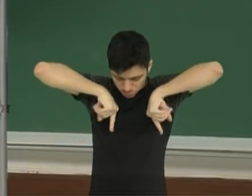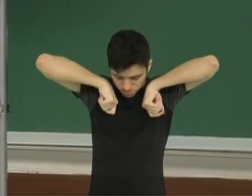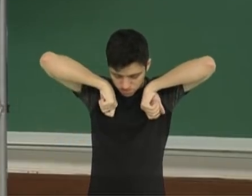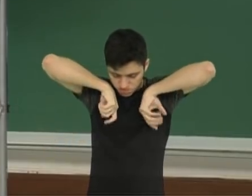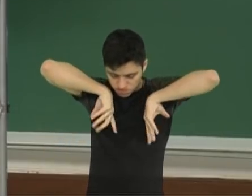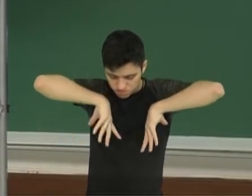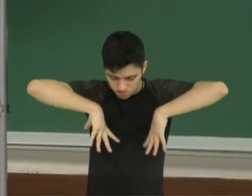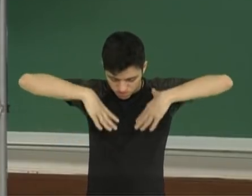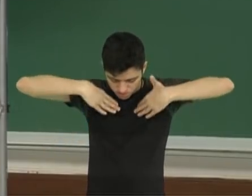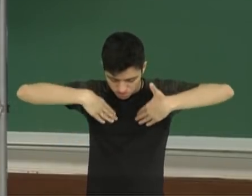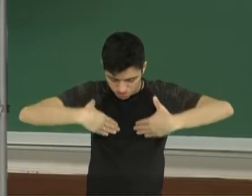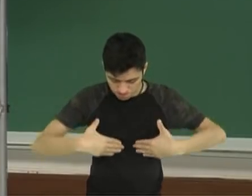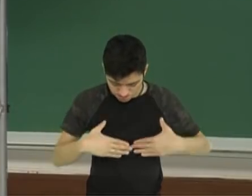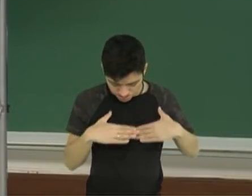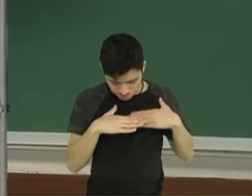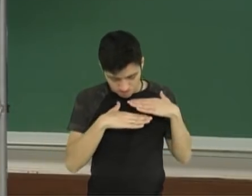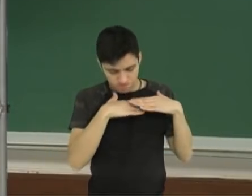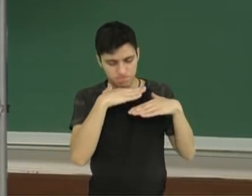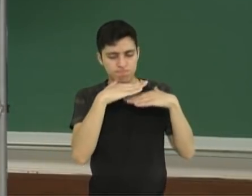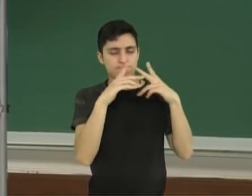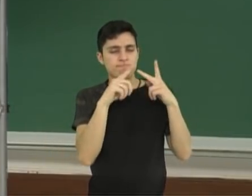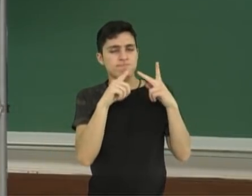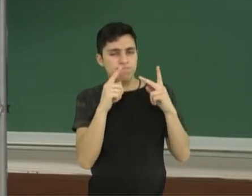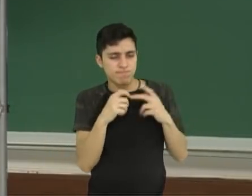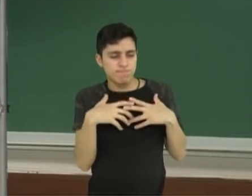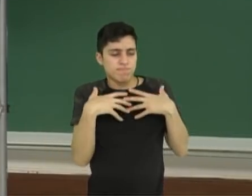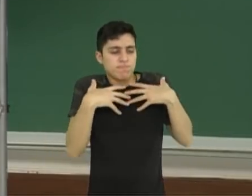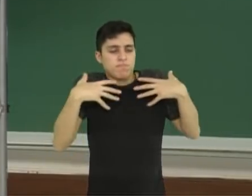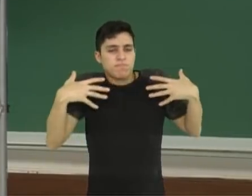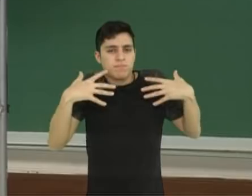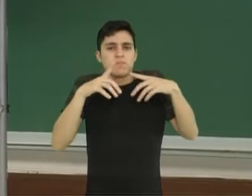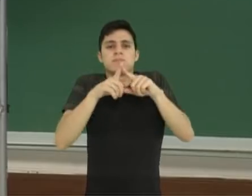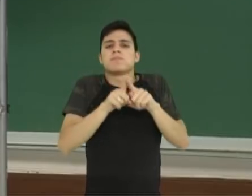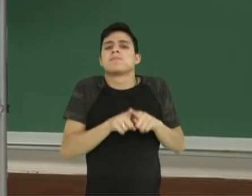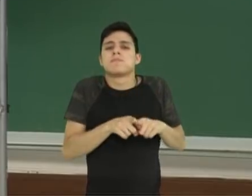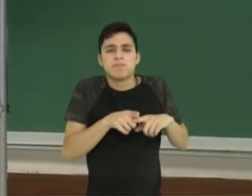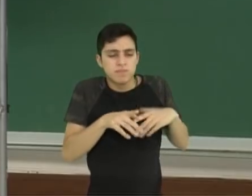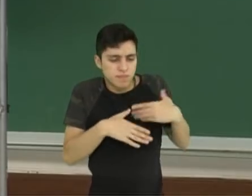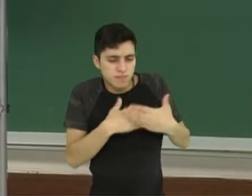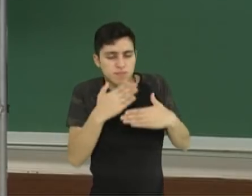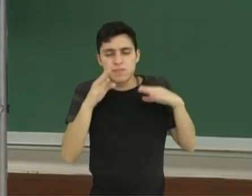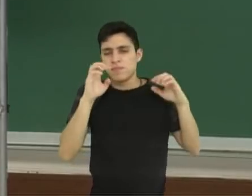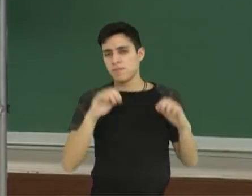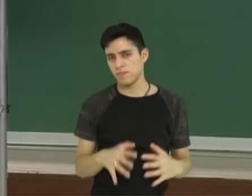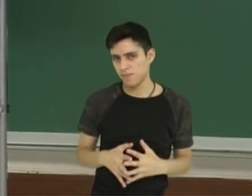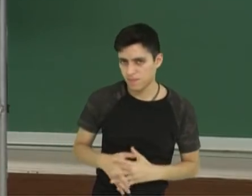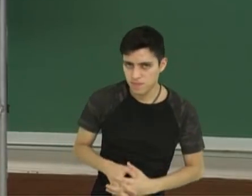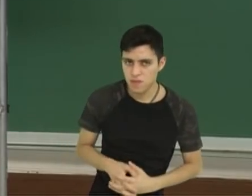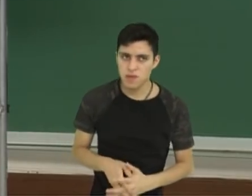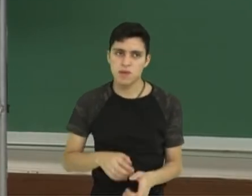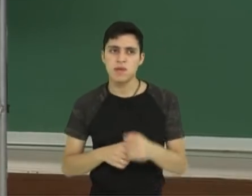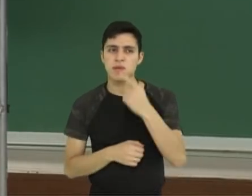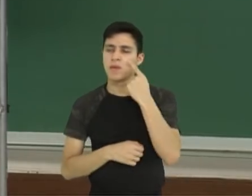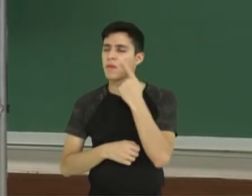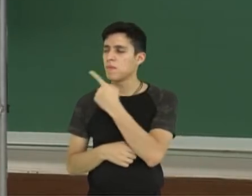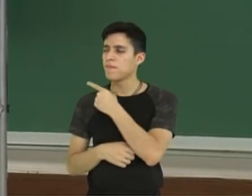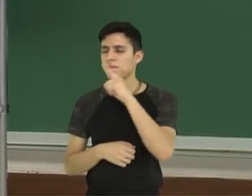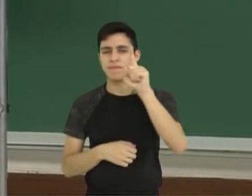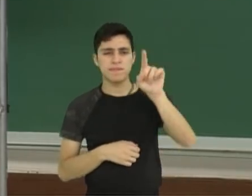nosso desenvolvimento, no nosso crescimento e nas nossas atividades para que a gente esteja bem. Então, aqui na imagem são